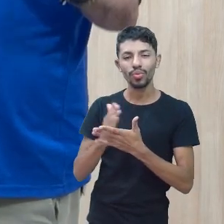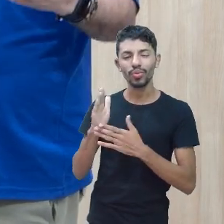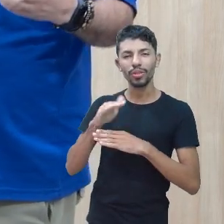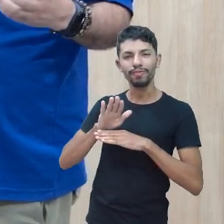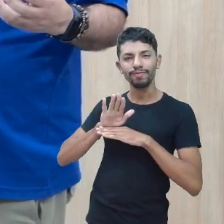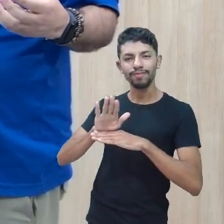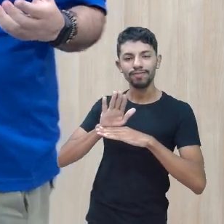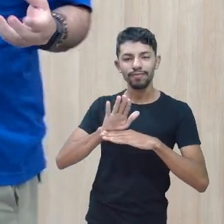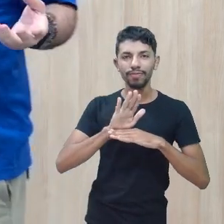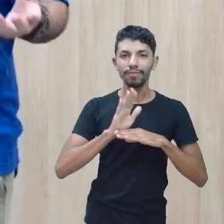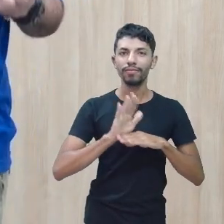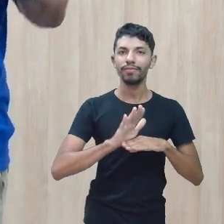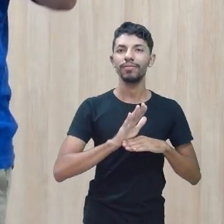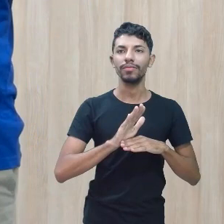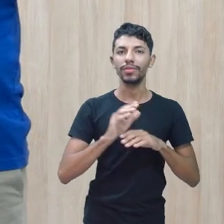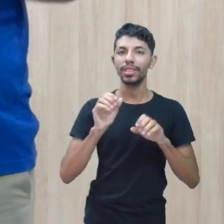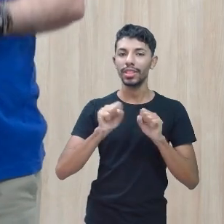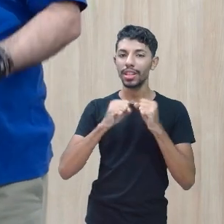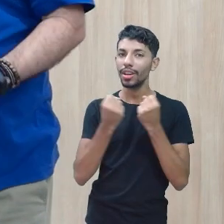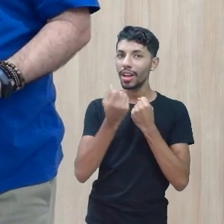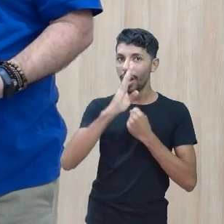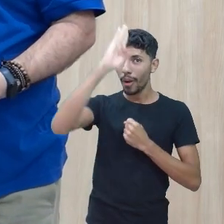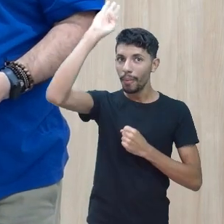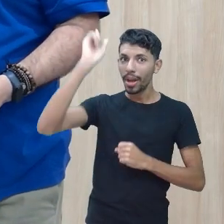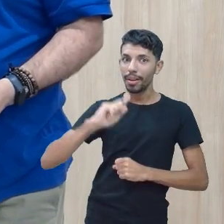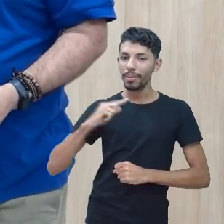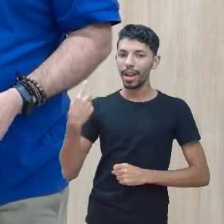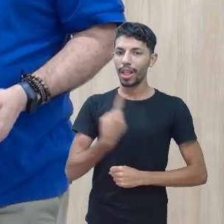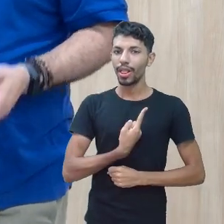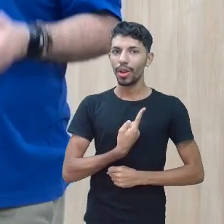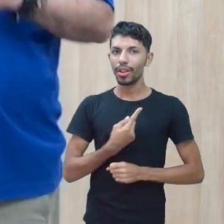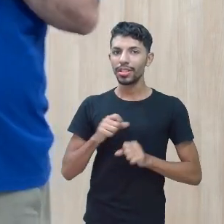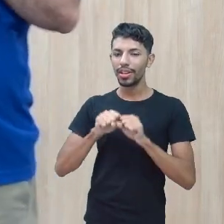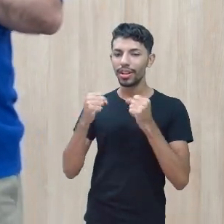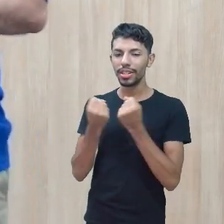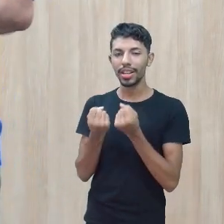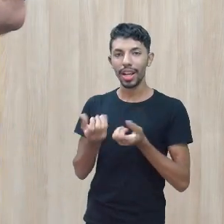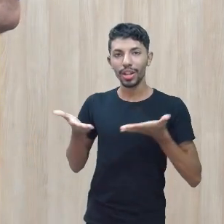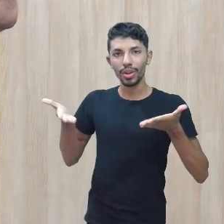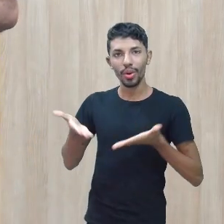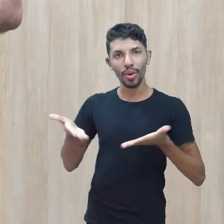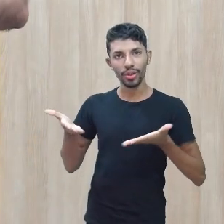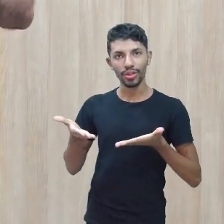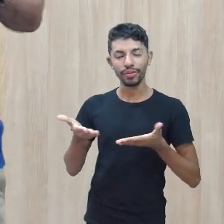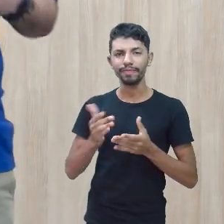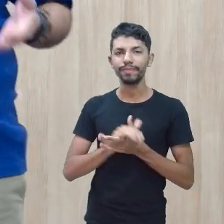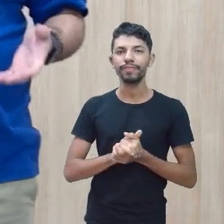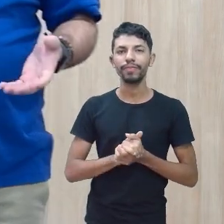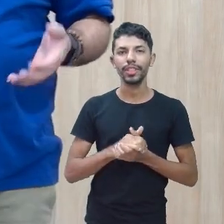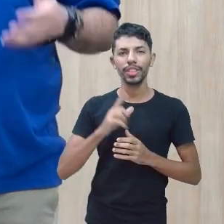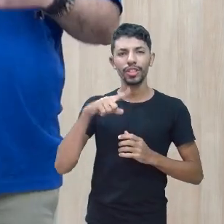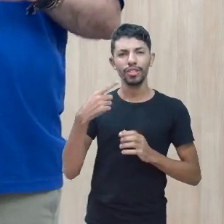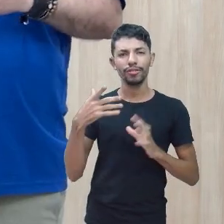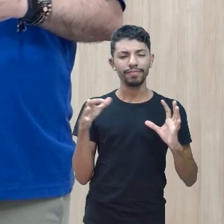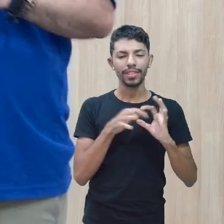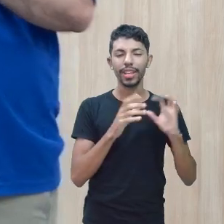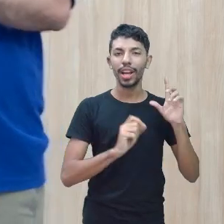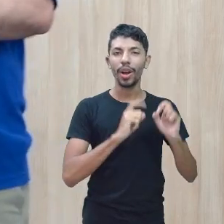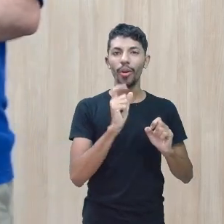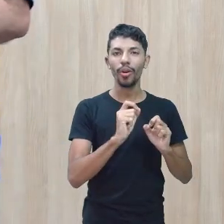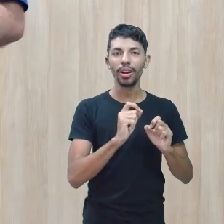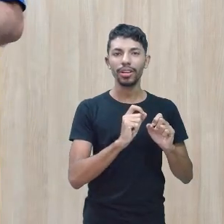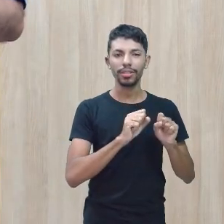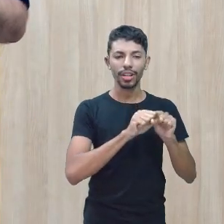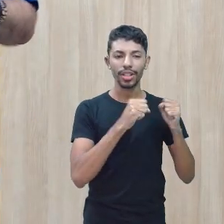desta civilização para a nossa sociedade atual. Nós estamos nos referindo a uma civilização que tem sua